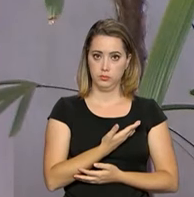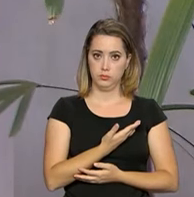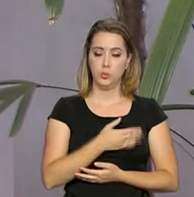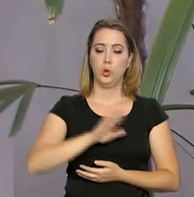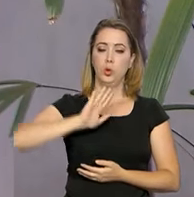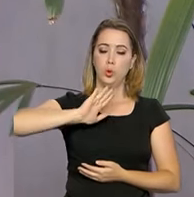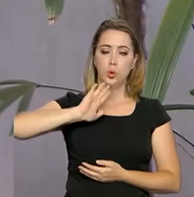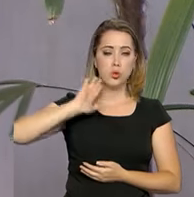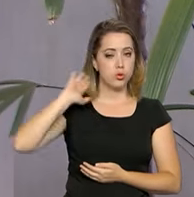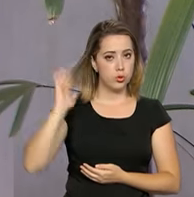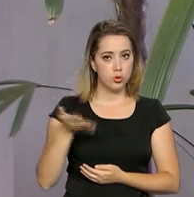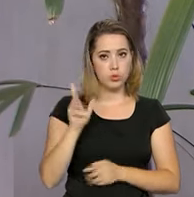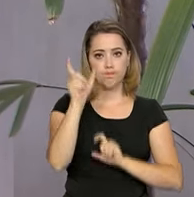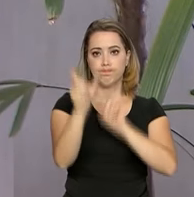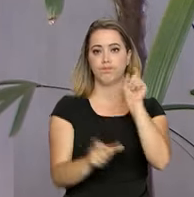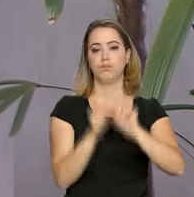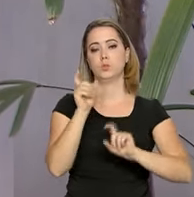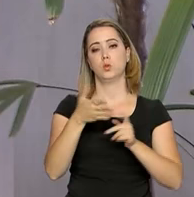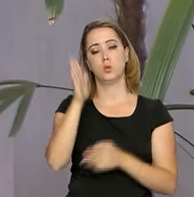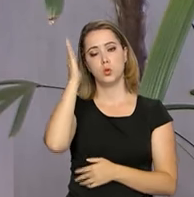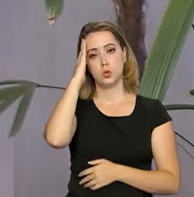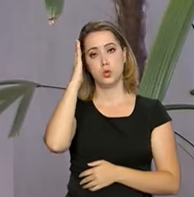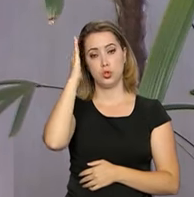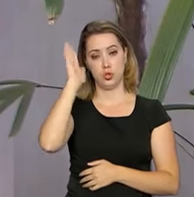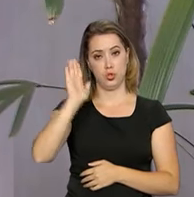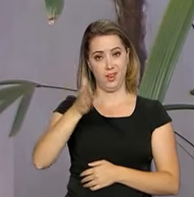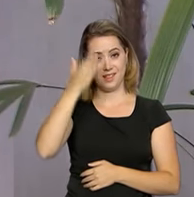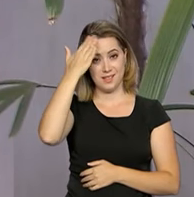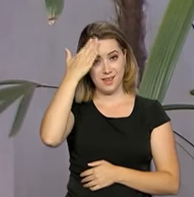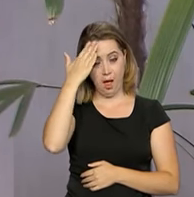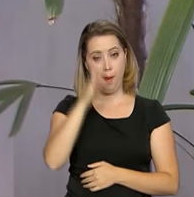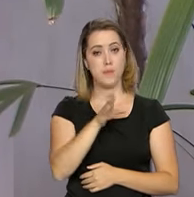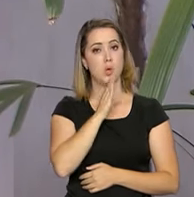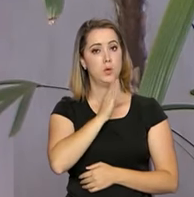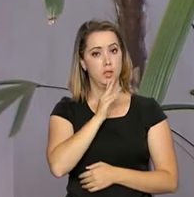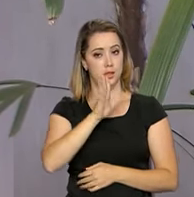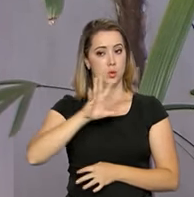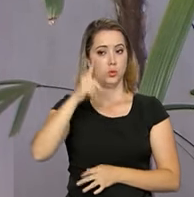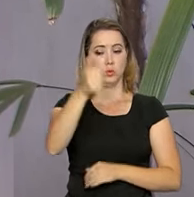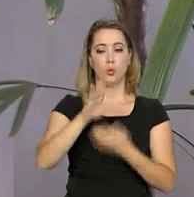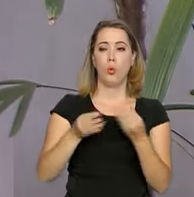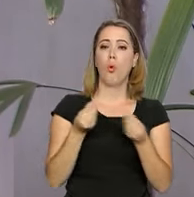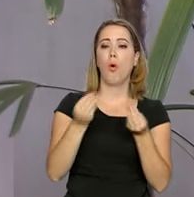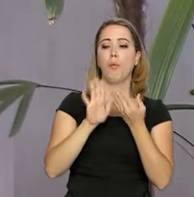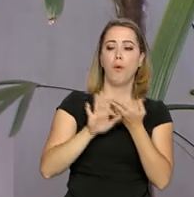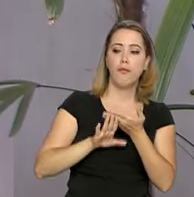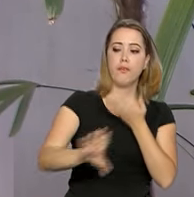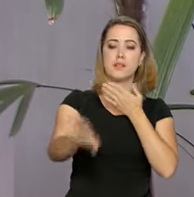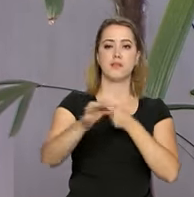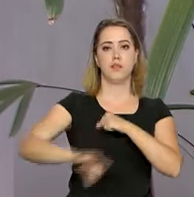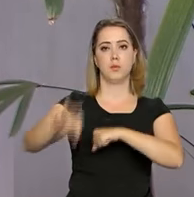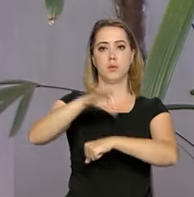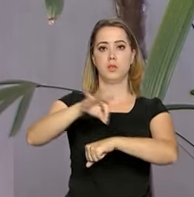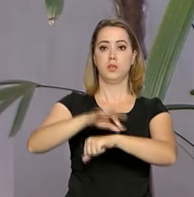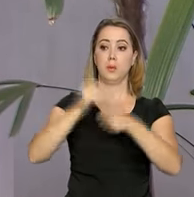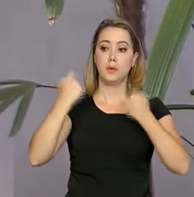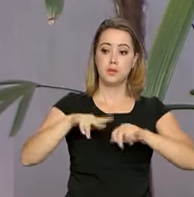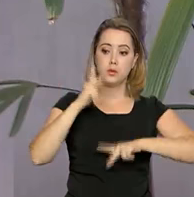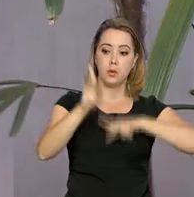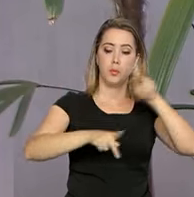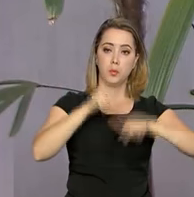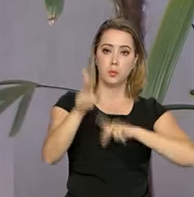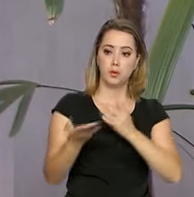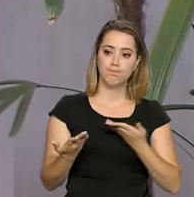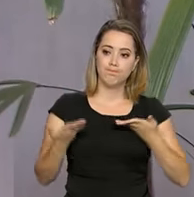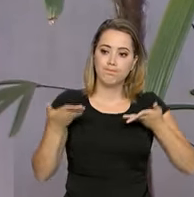acostumados com as medidas de combate ao mosquito mas nós precisamos efetivamente que a população se engaje então cada cidadão é responsável por combater o